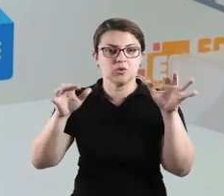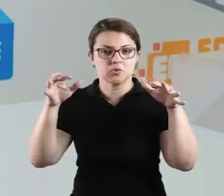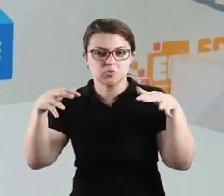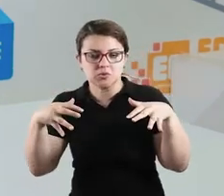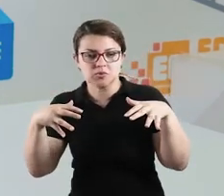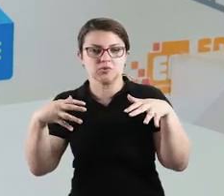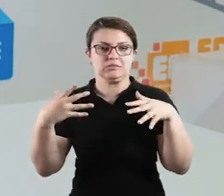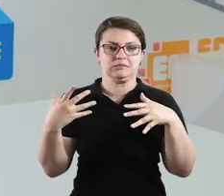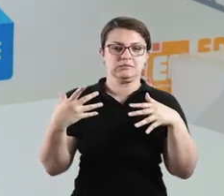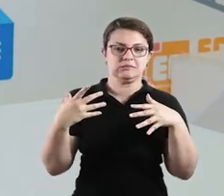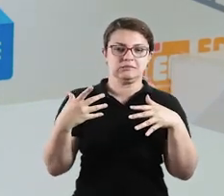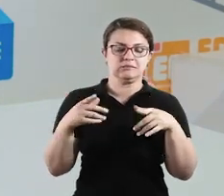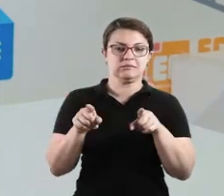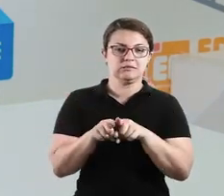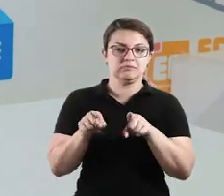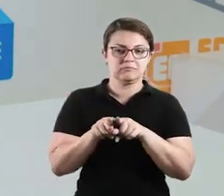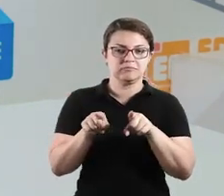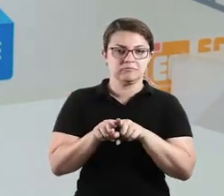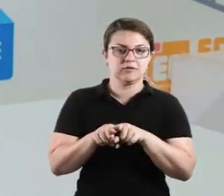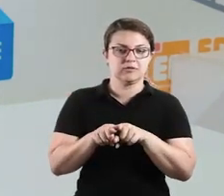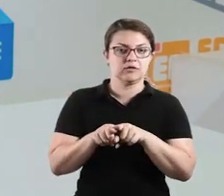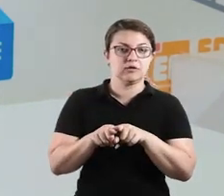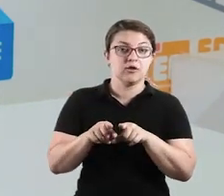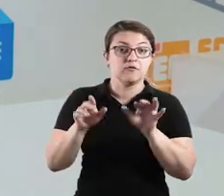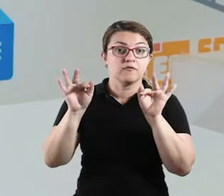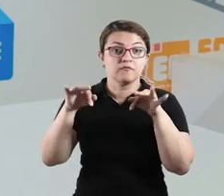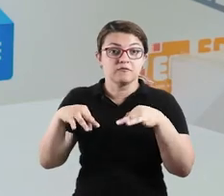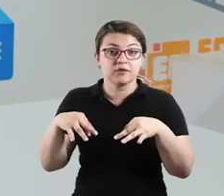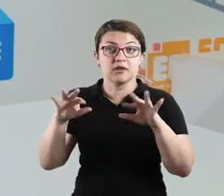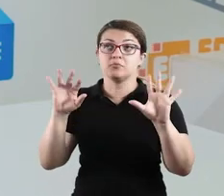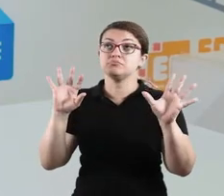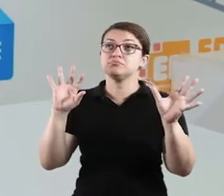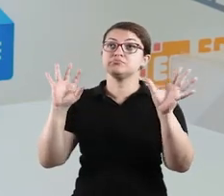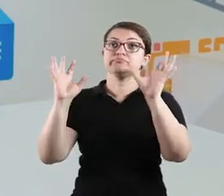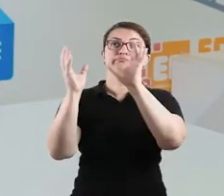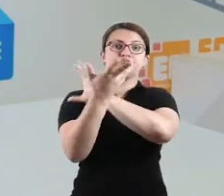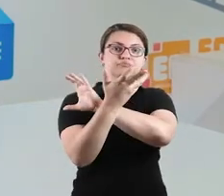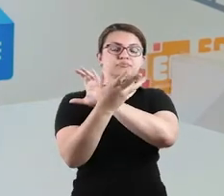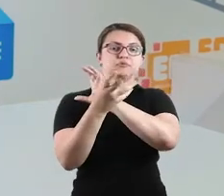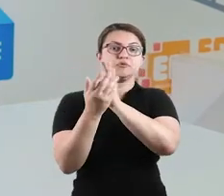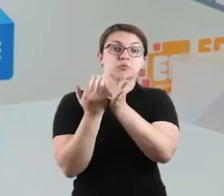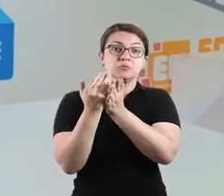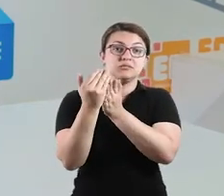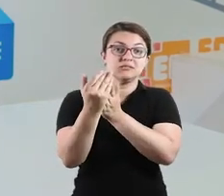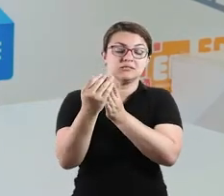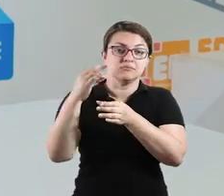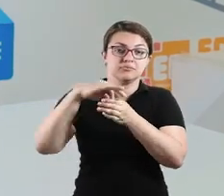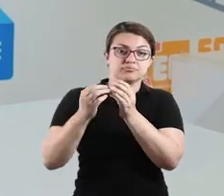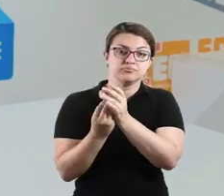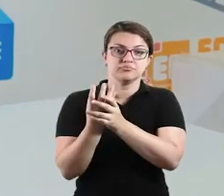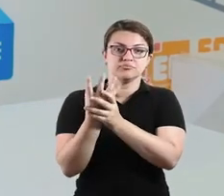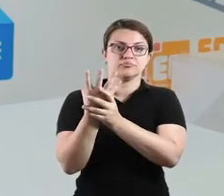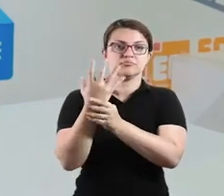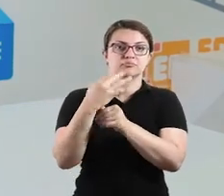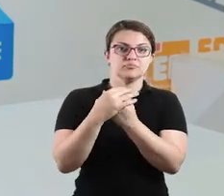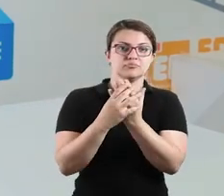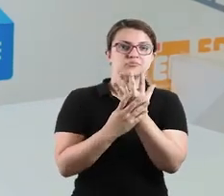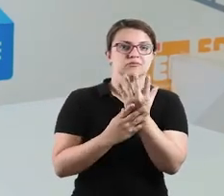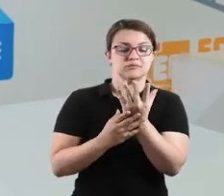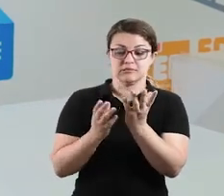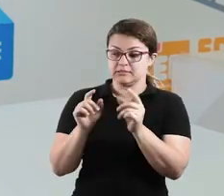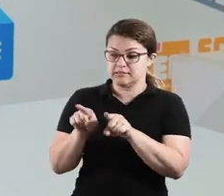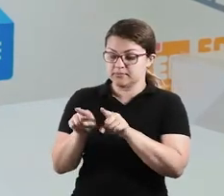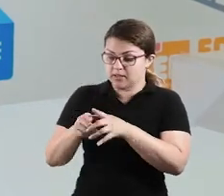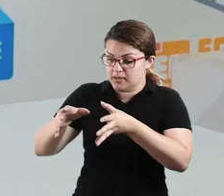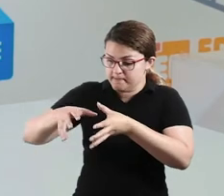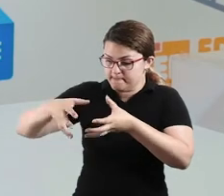a cultura da abóbora e de alguns legumes? Porque era o fim da estação e que abria a colheita, tudo bem? Então lá eles tinham à mão